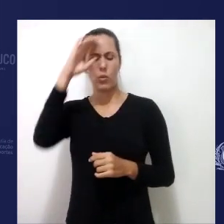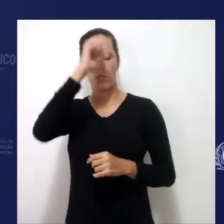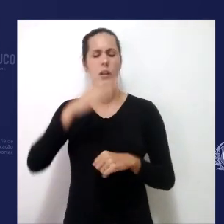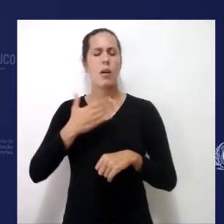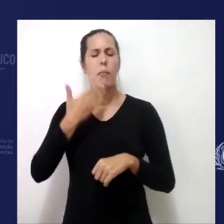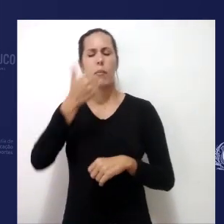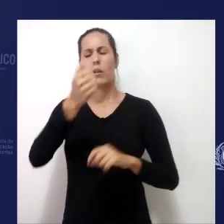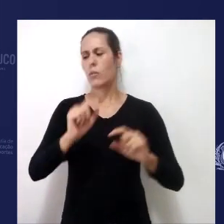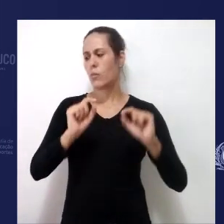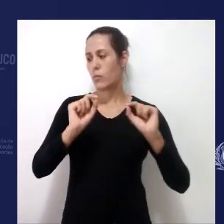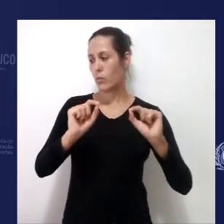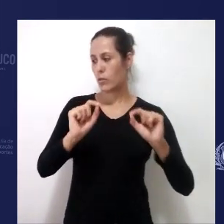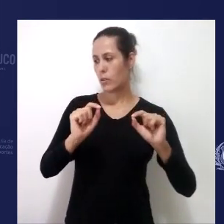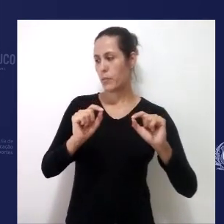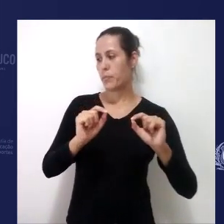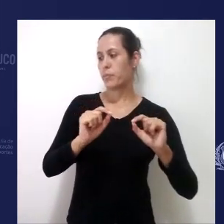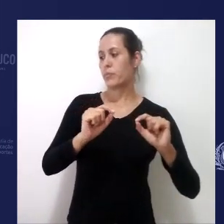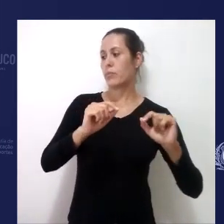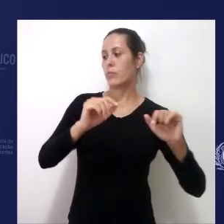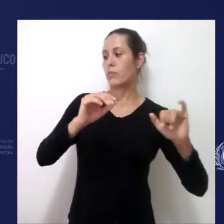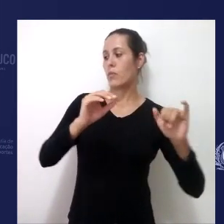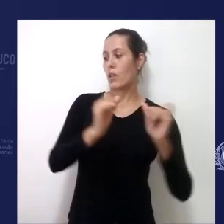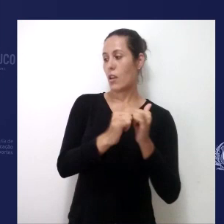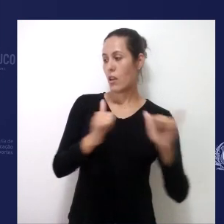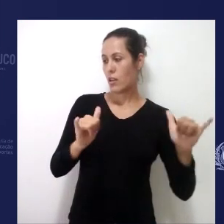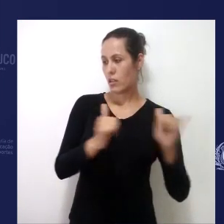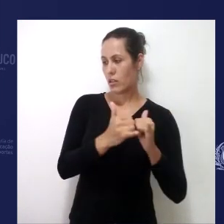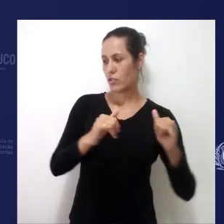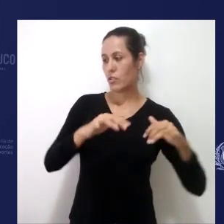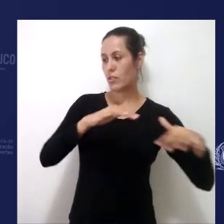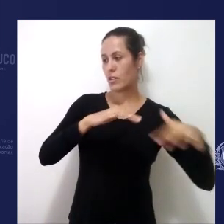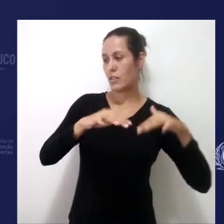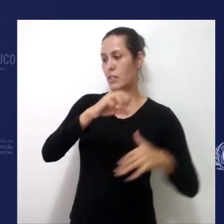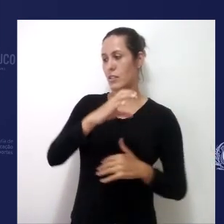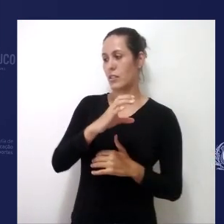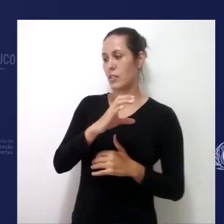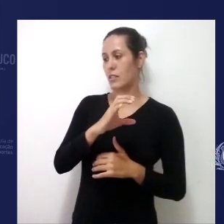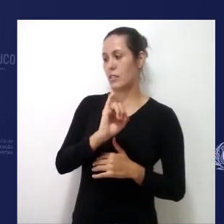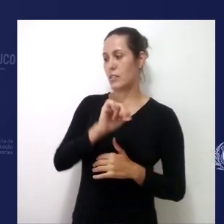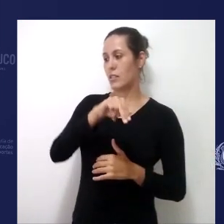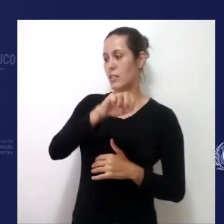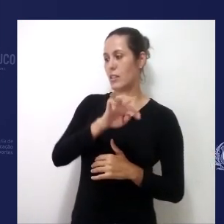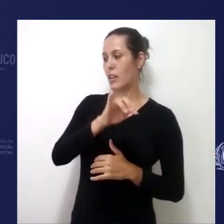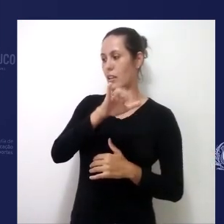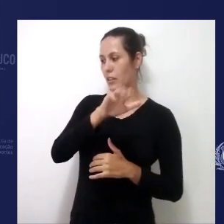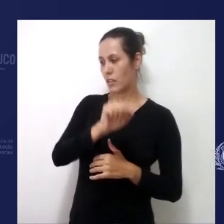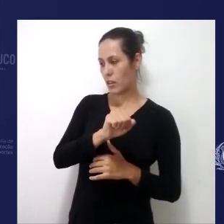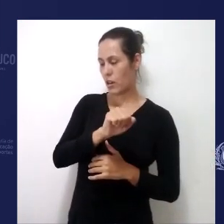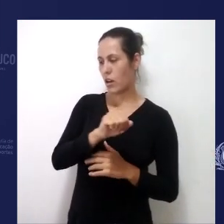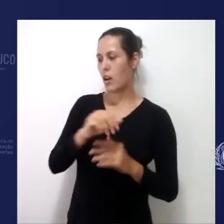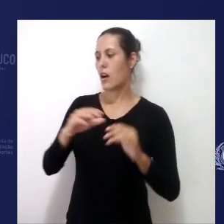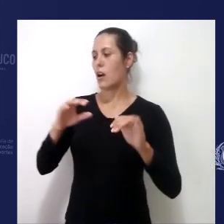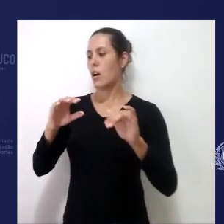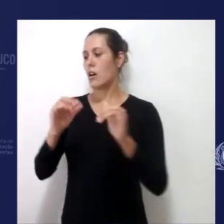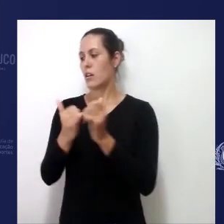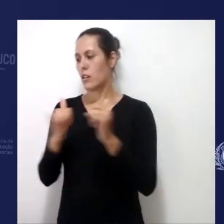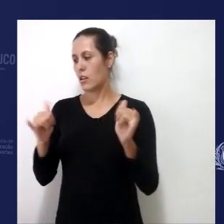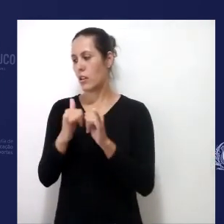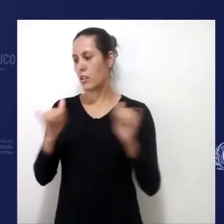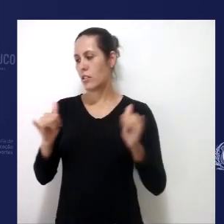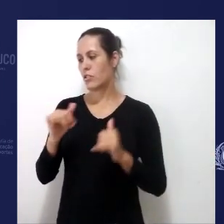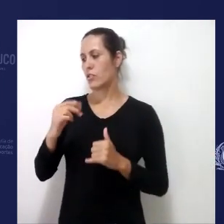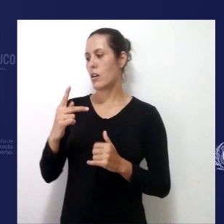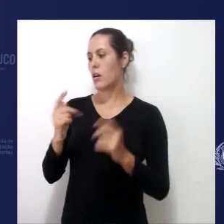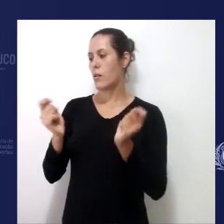saber o que é energia cinética e energia potencial. Por isso, eu vou explicar brevemente cada um desses